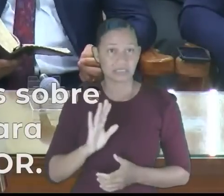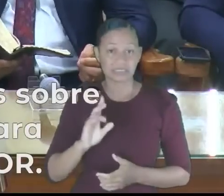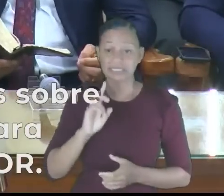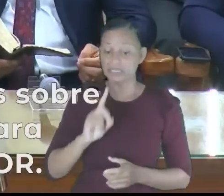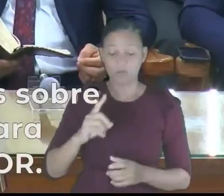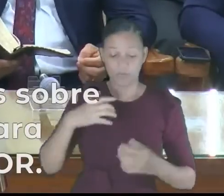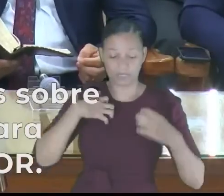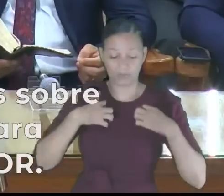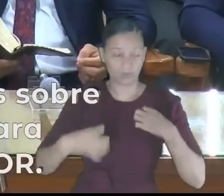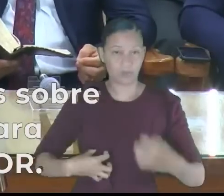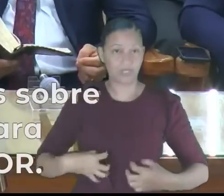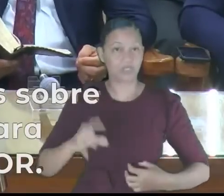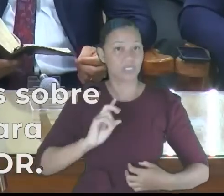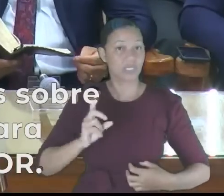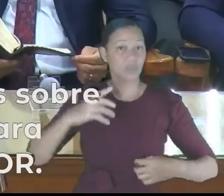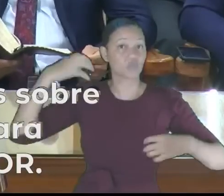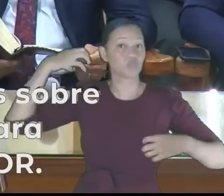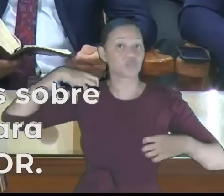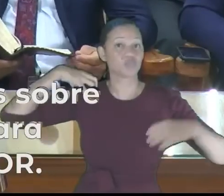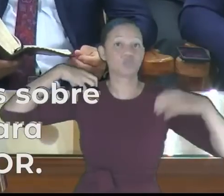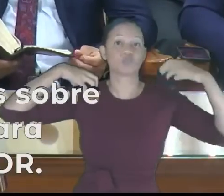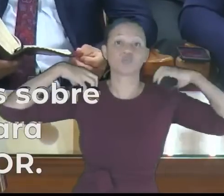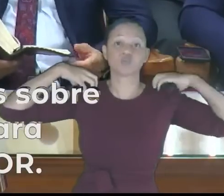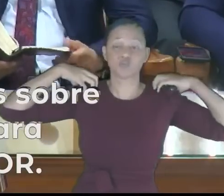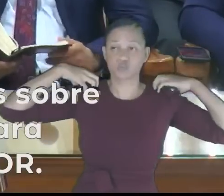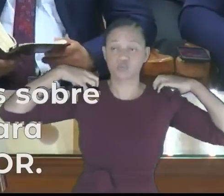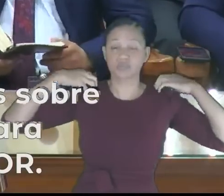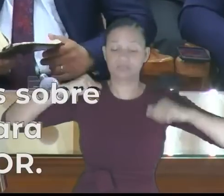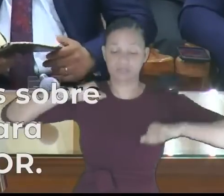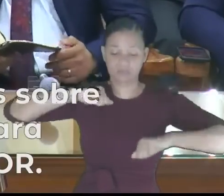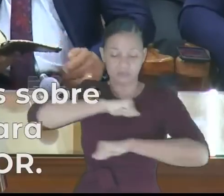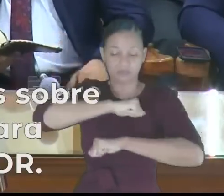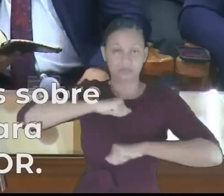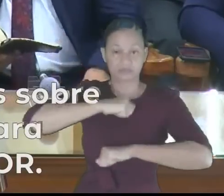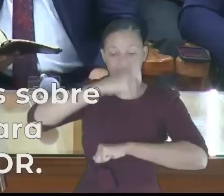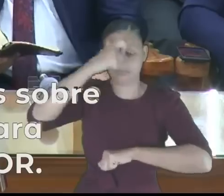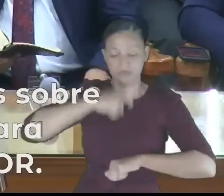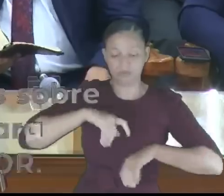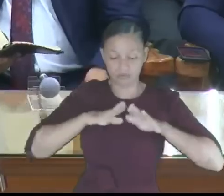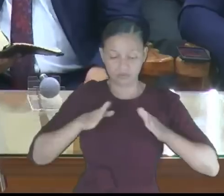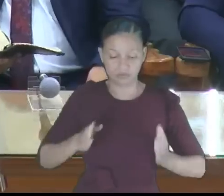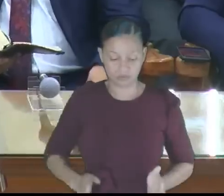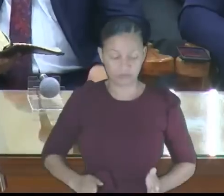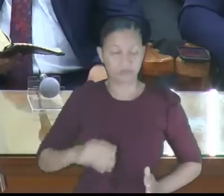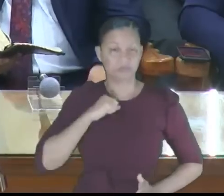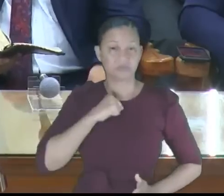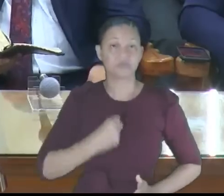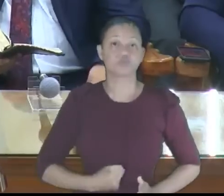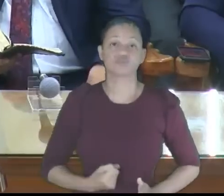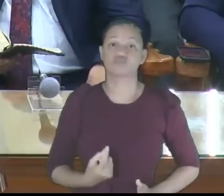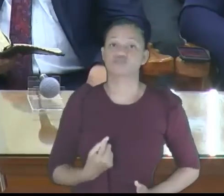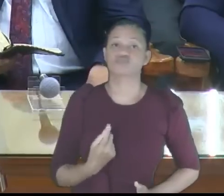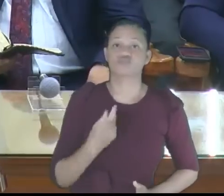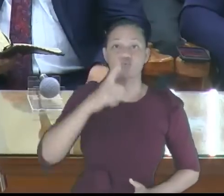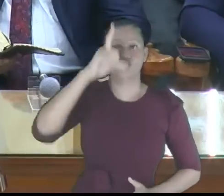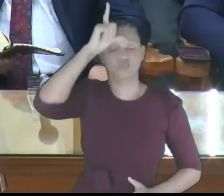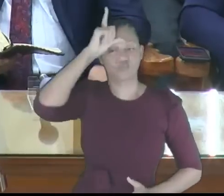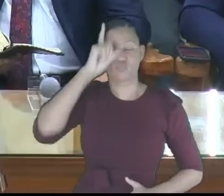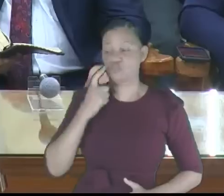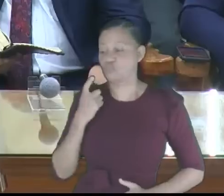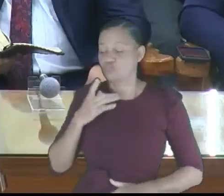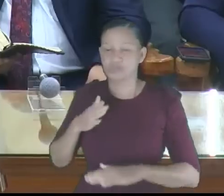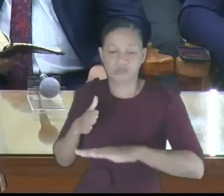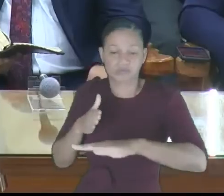pedras dos ombros. Disse que Arão era o sumo, e ele era o único que entrava no